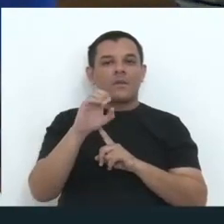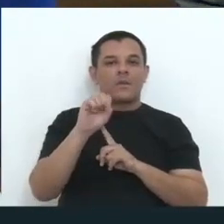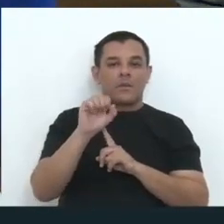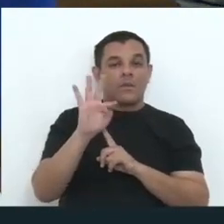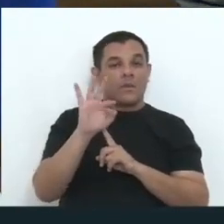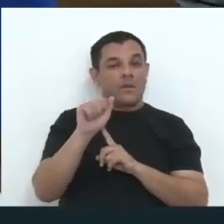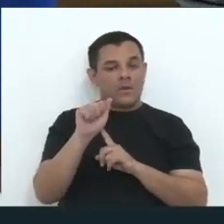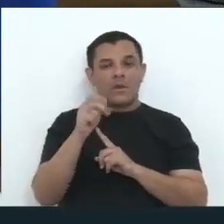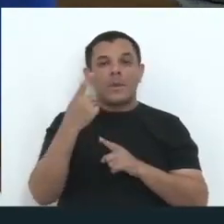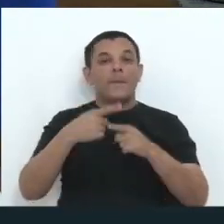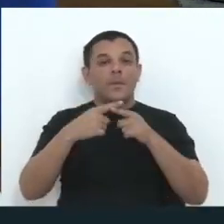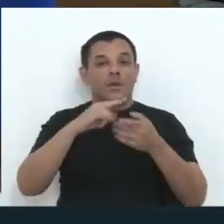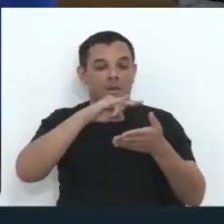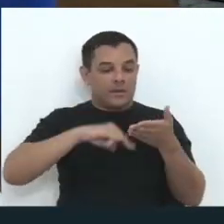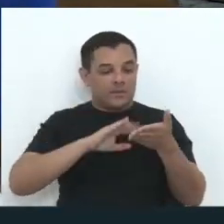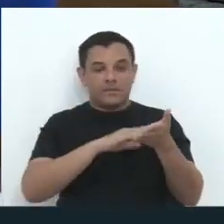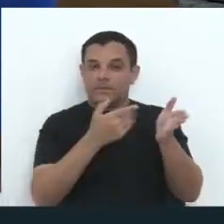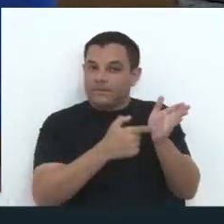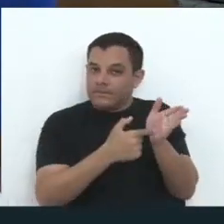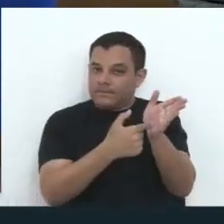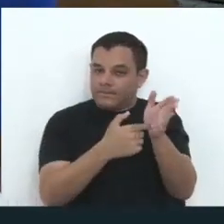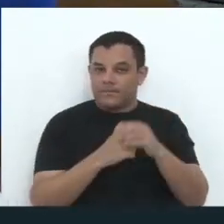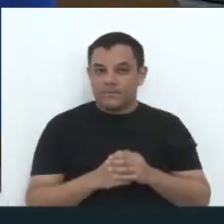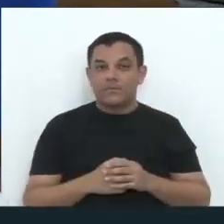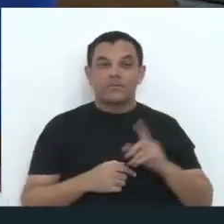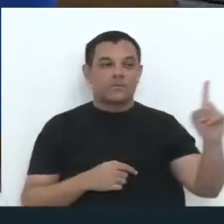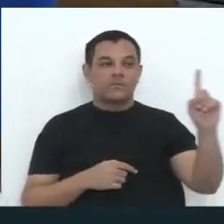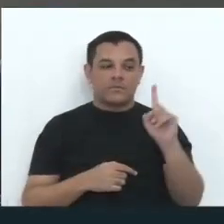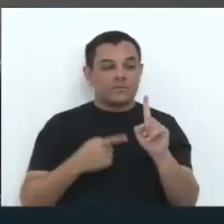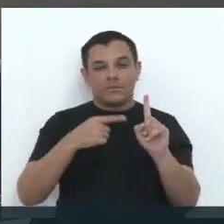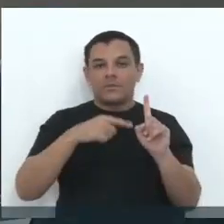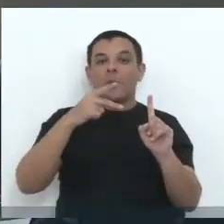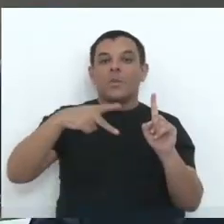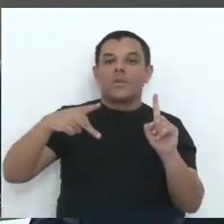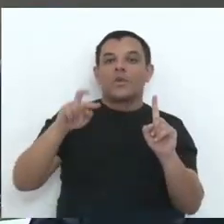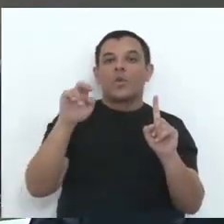nesse momento. Com a palavra, vereador professor Rômulo.